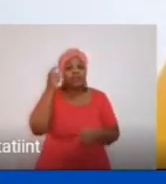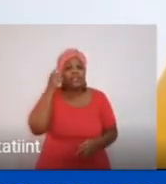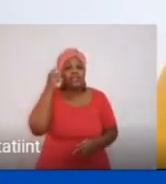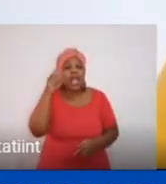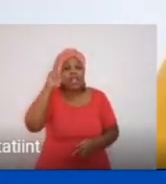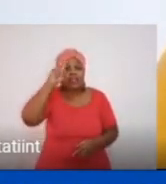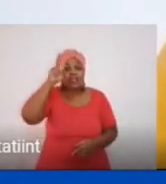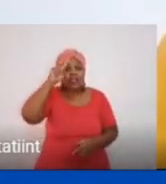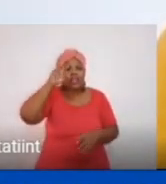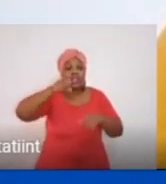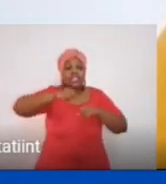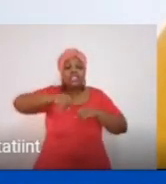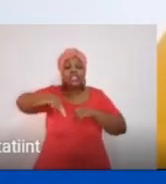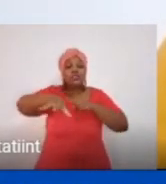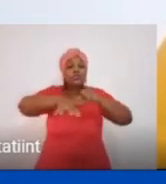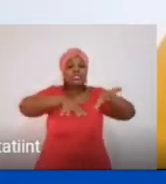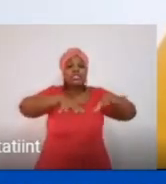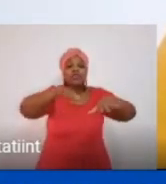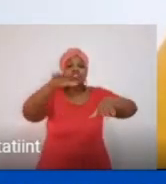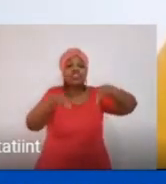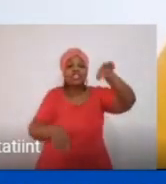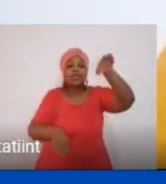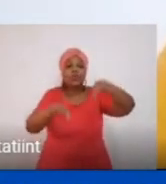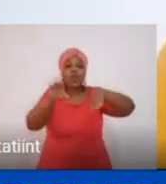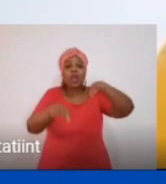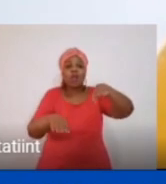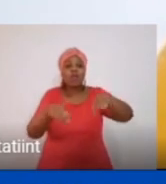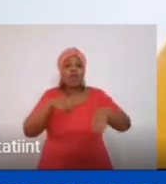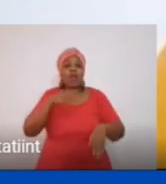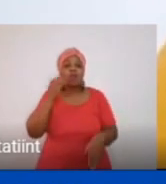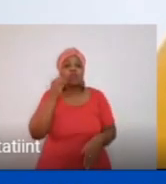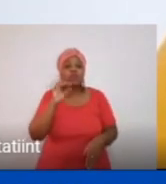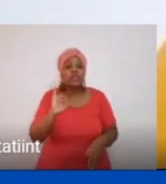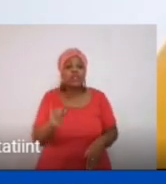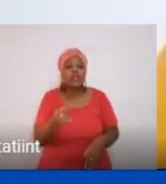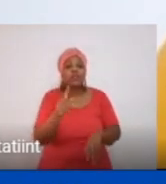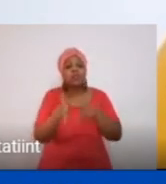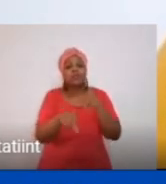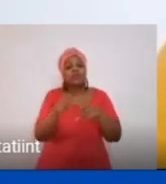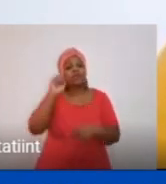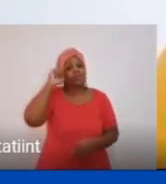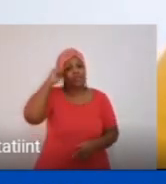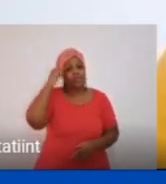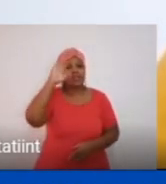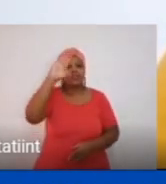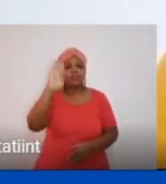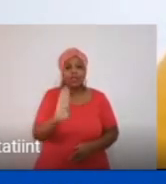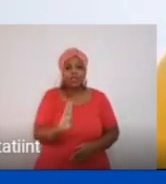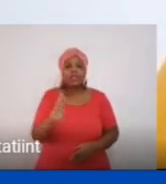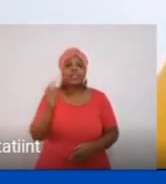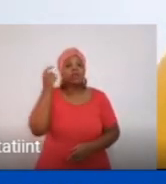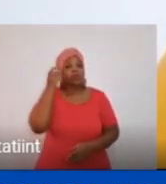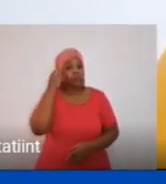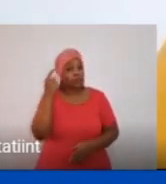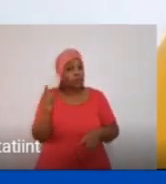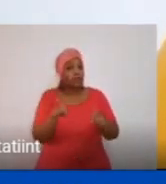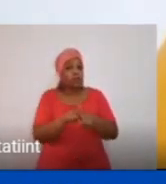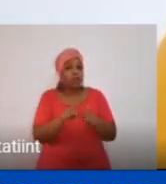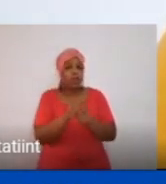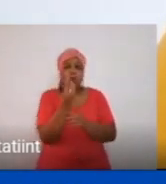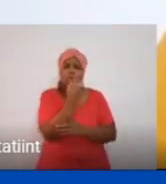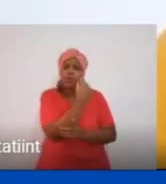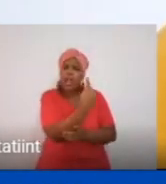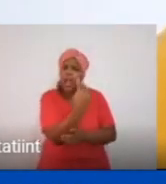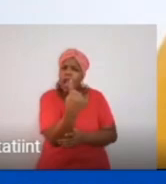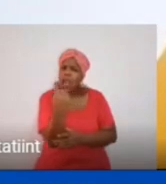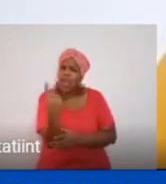distribuição desigual de oportunidades para a população negra no Brasil e pensar também como cada uma dessas